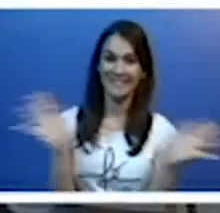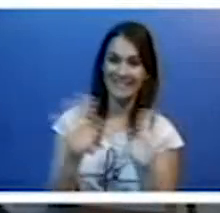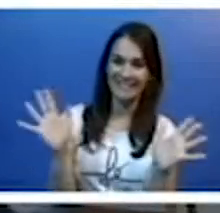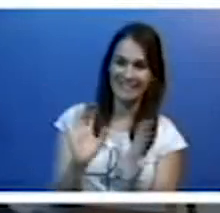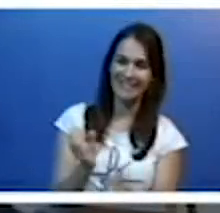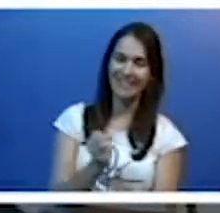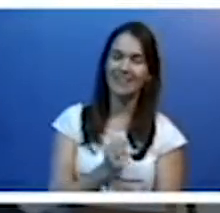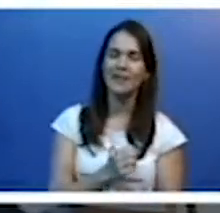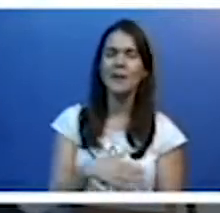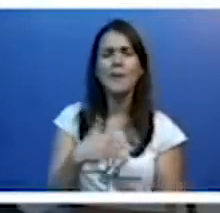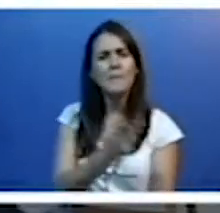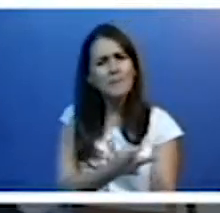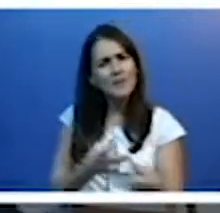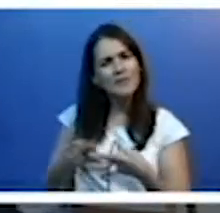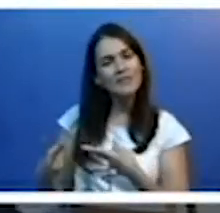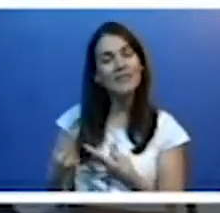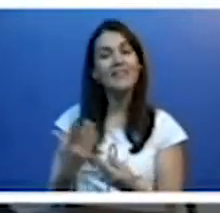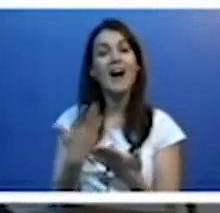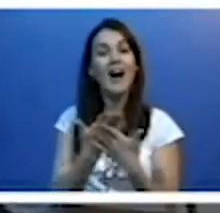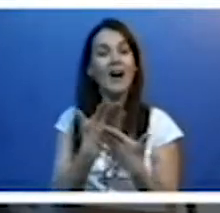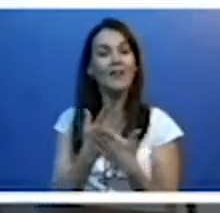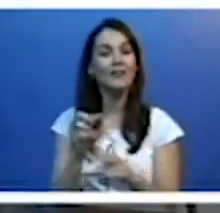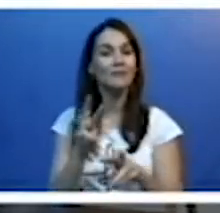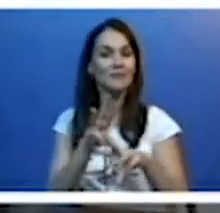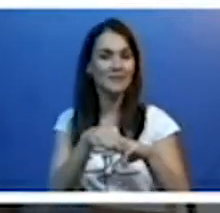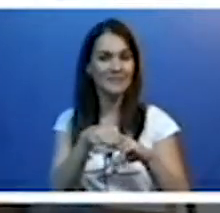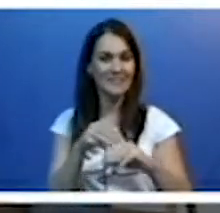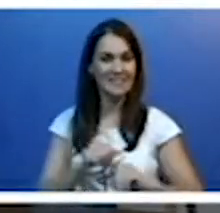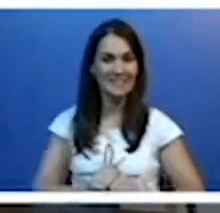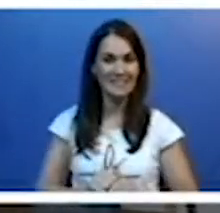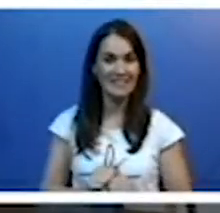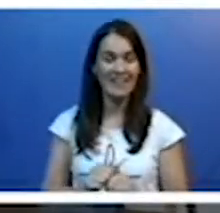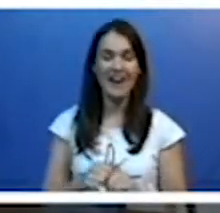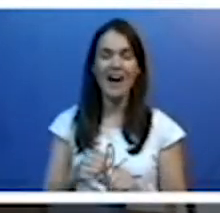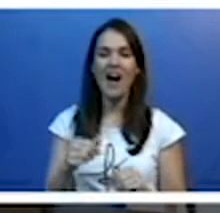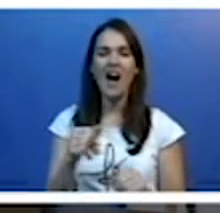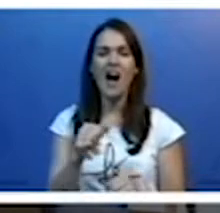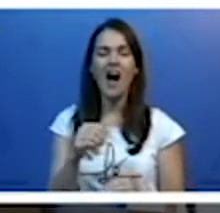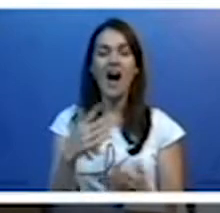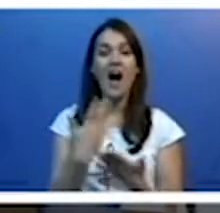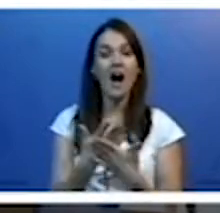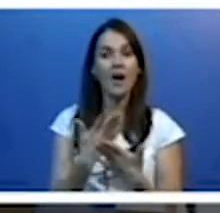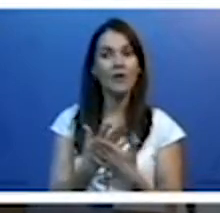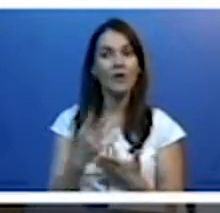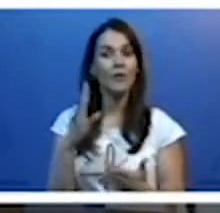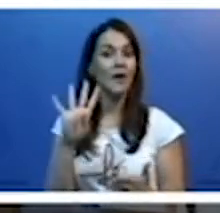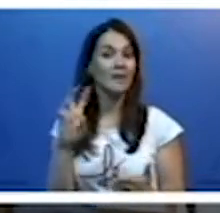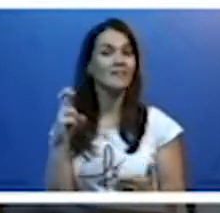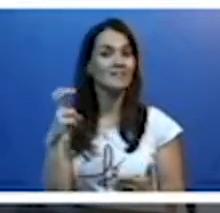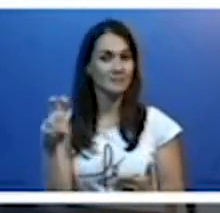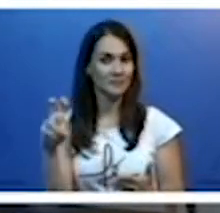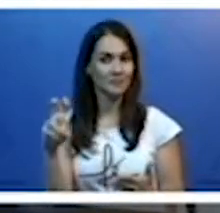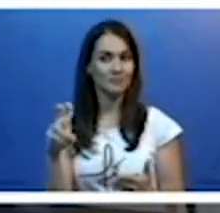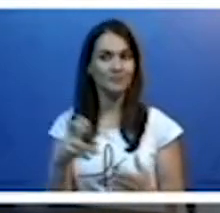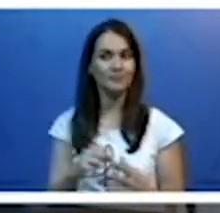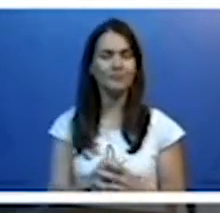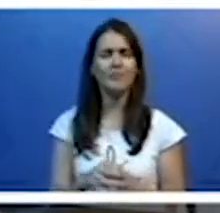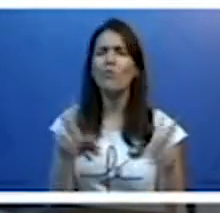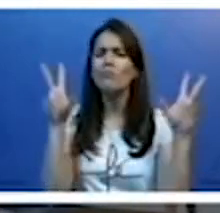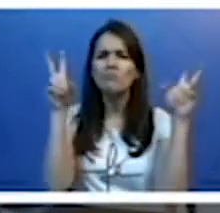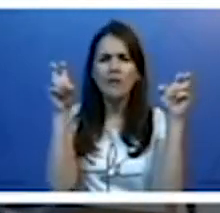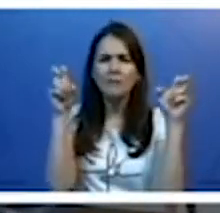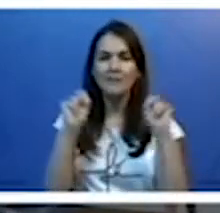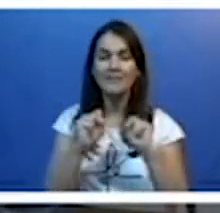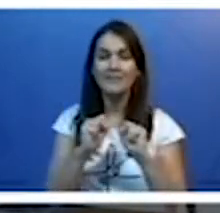Olá pessoal, sejam bem-vindos a mais uma aula de matemática. Nossa aula número 45 sobre regra de